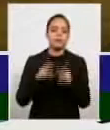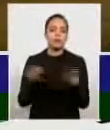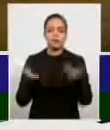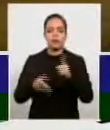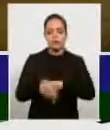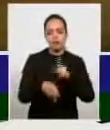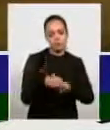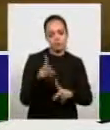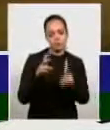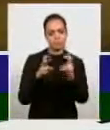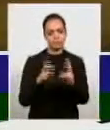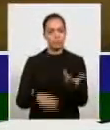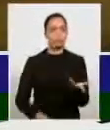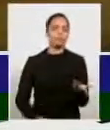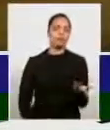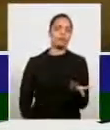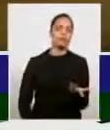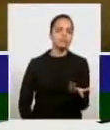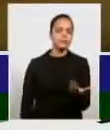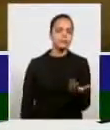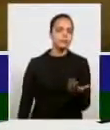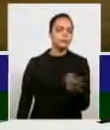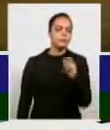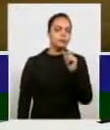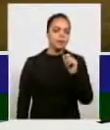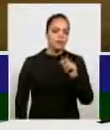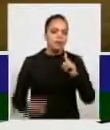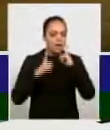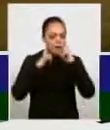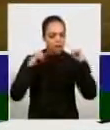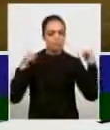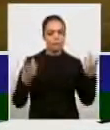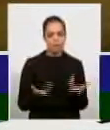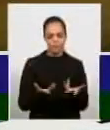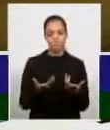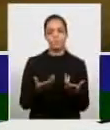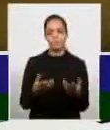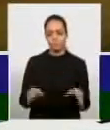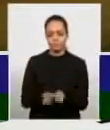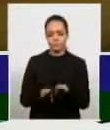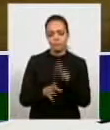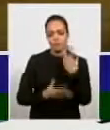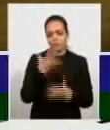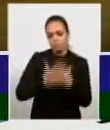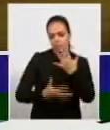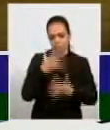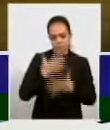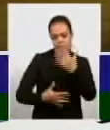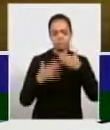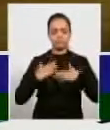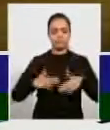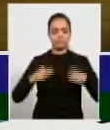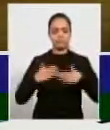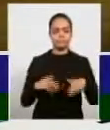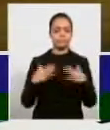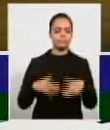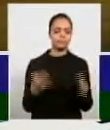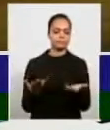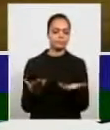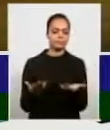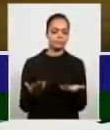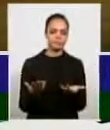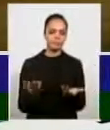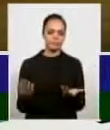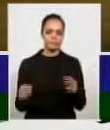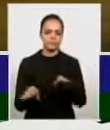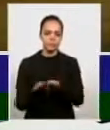agora com relacionado à poluição sonora, atrapalhando o descanso, e